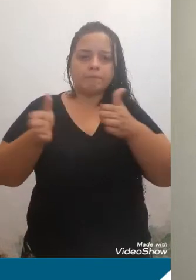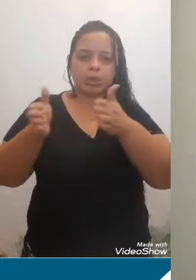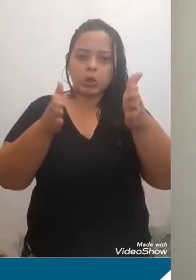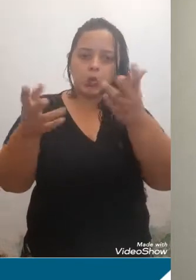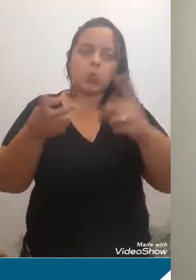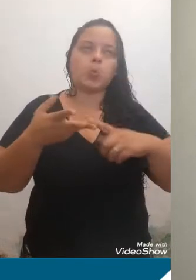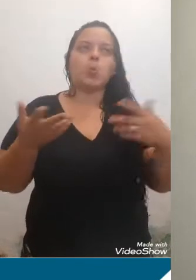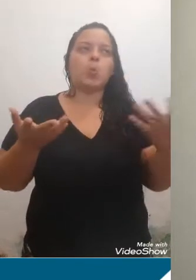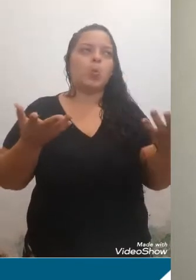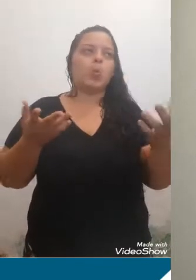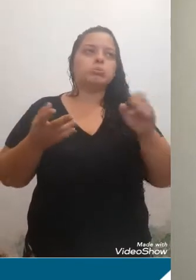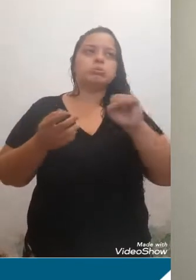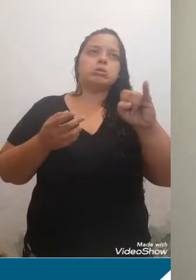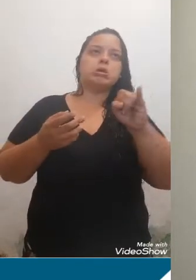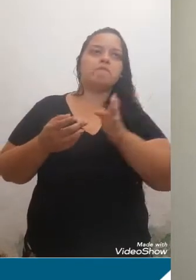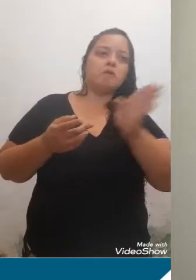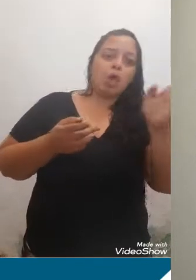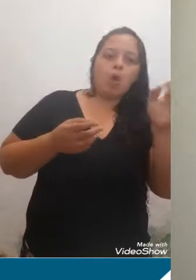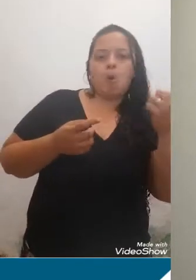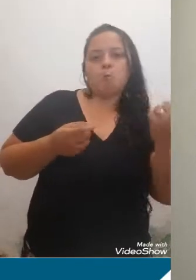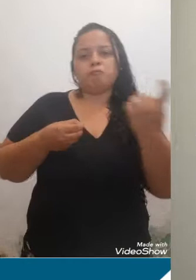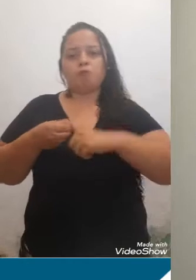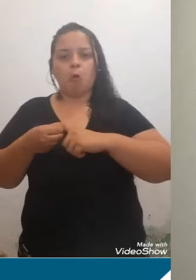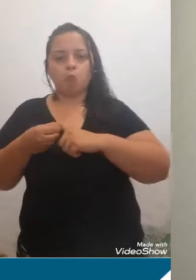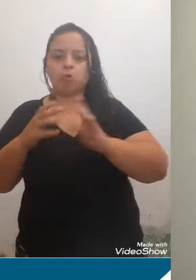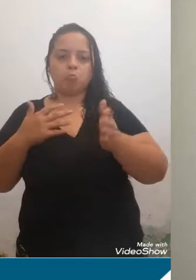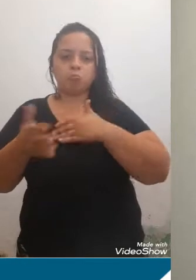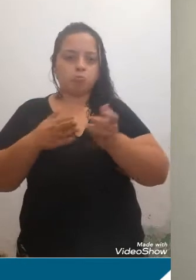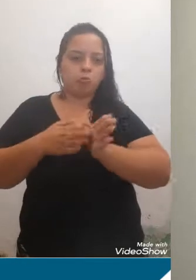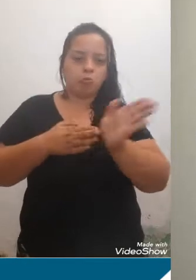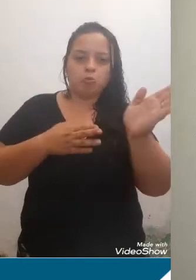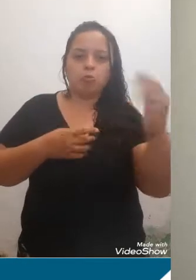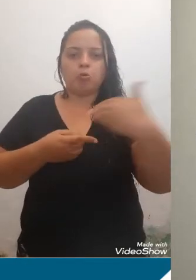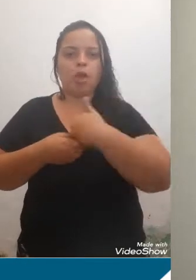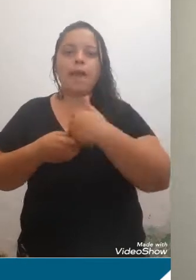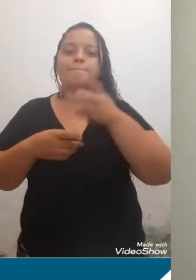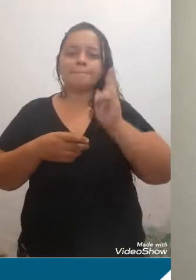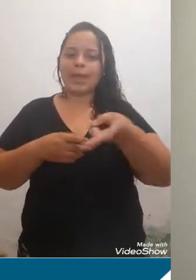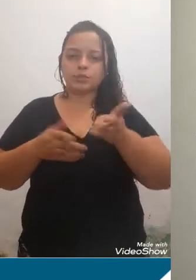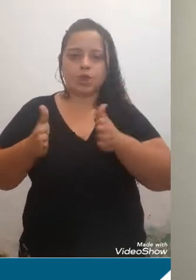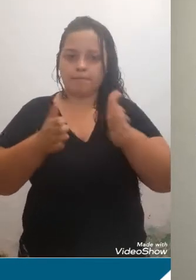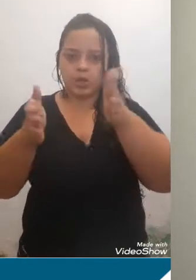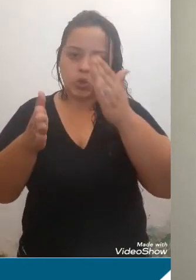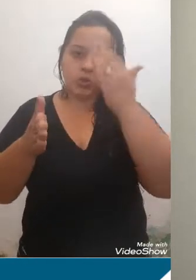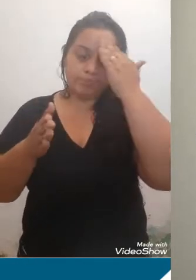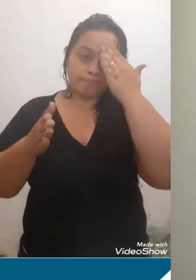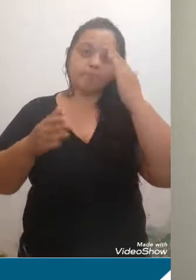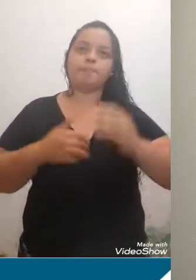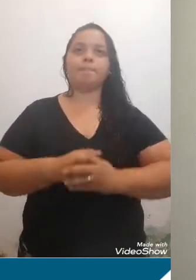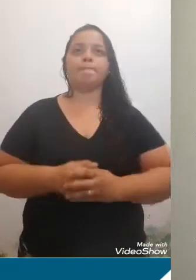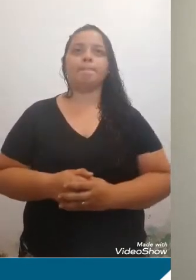um determinado caminho, independentemente se ele vai ou se ele volta, ele vai percorrer a mesma